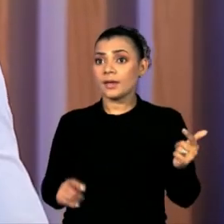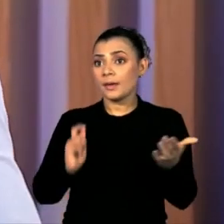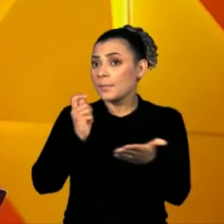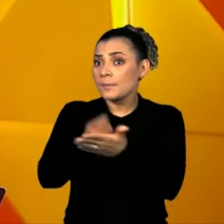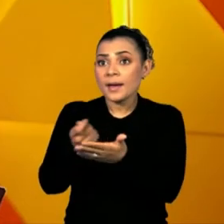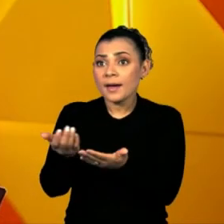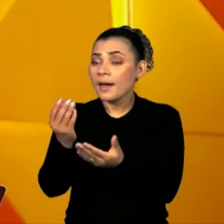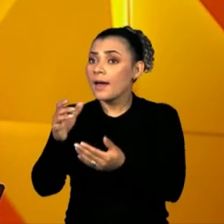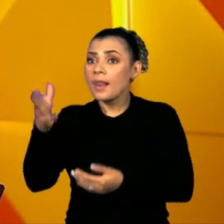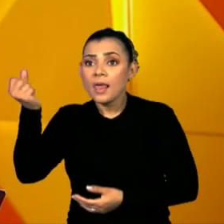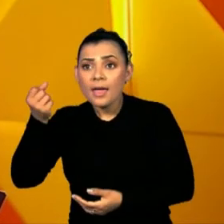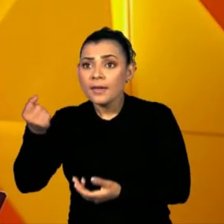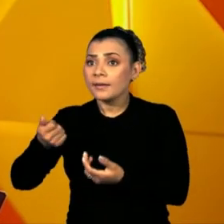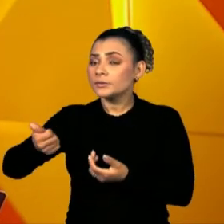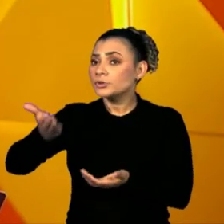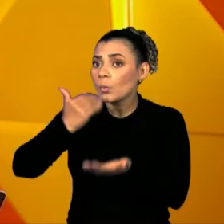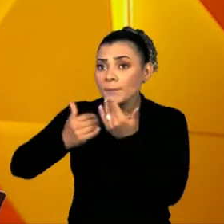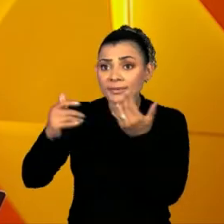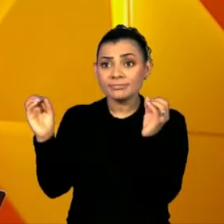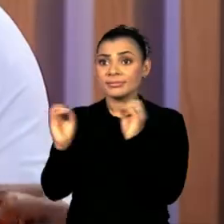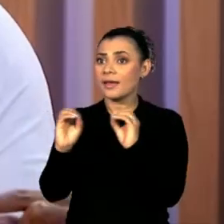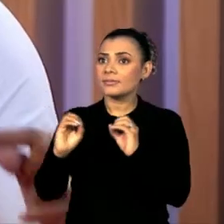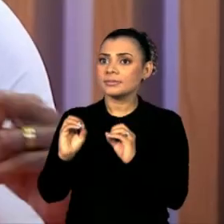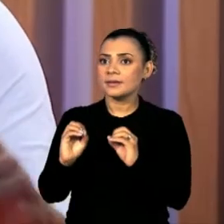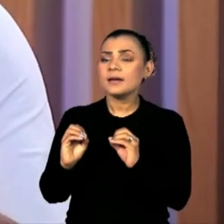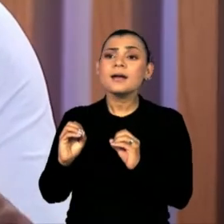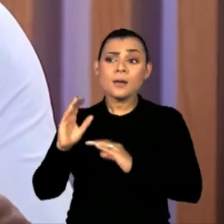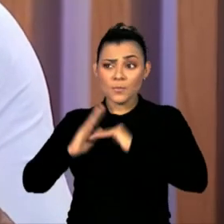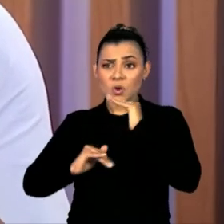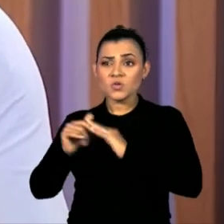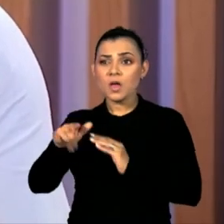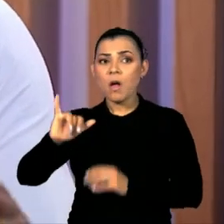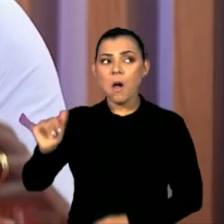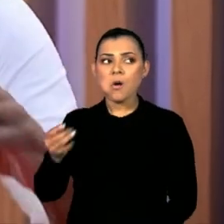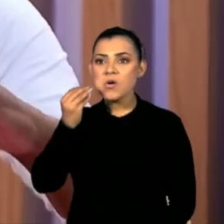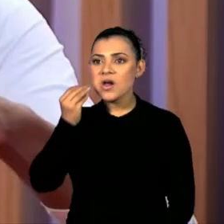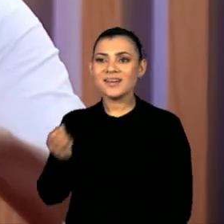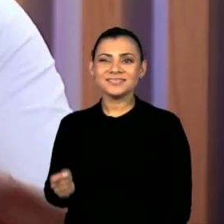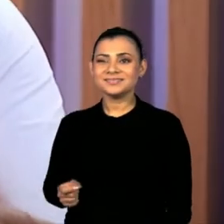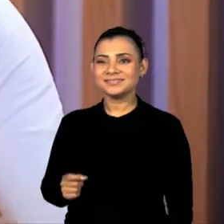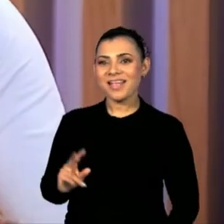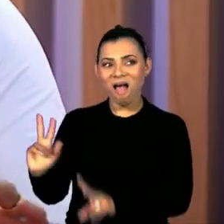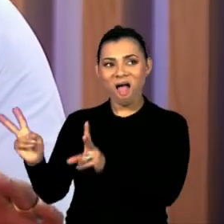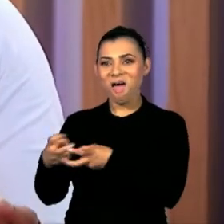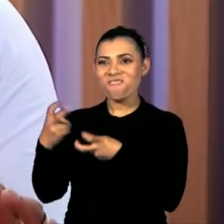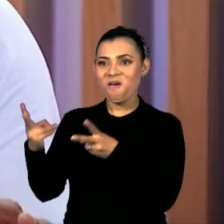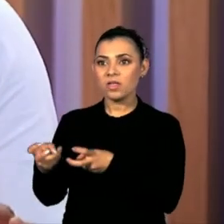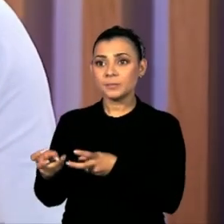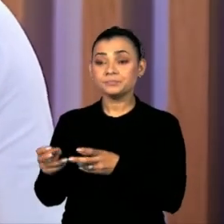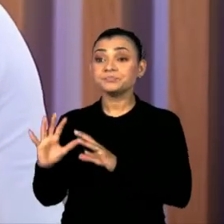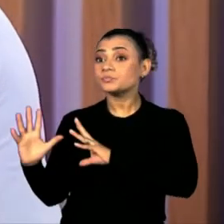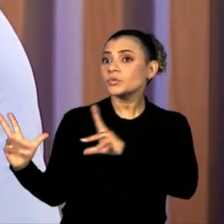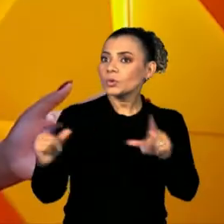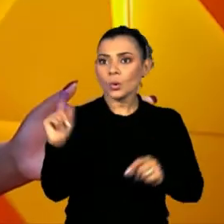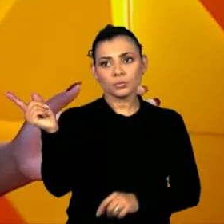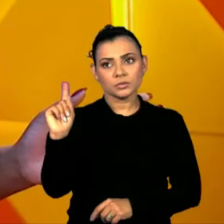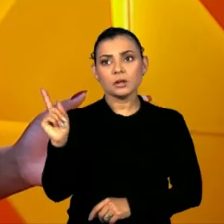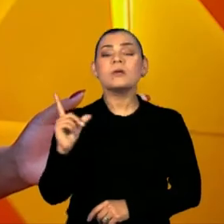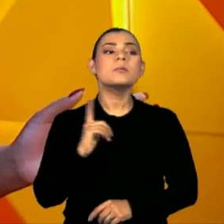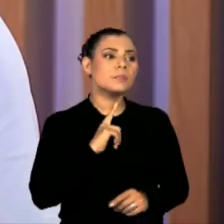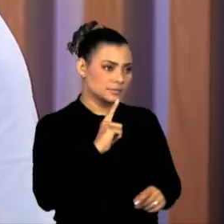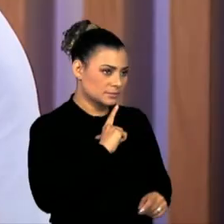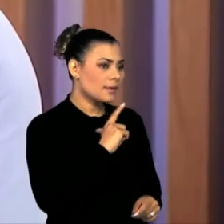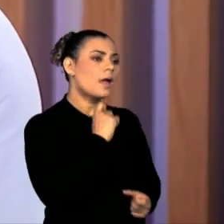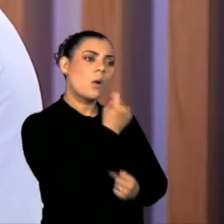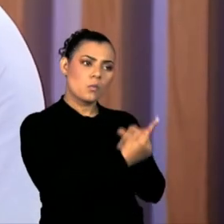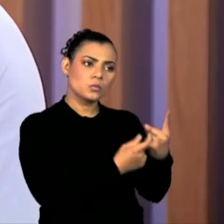comprar um leite alguma coisa então eles aproveitam essa situação não generalizando mas existe